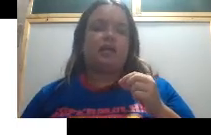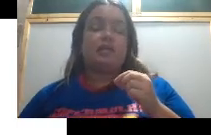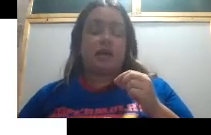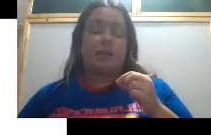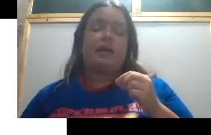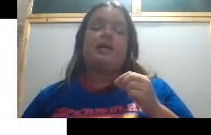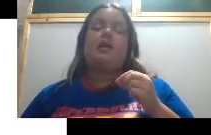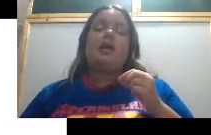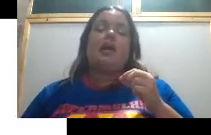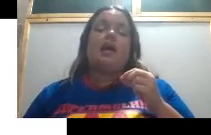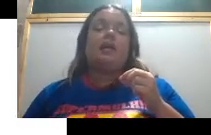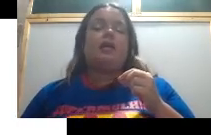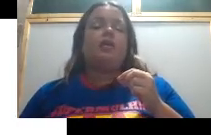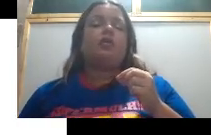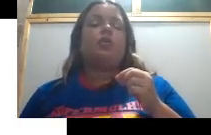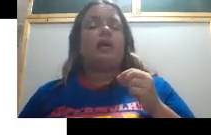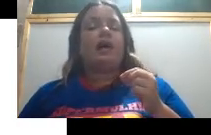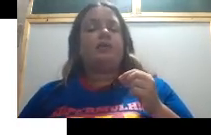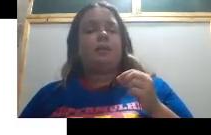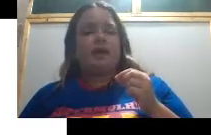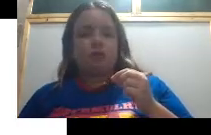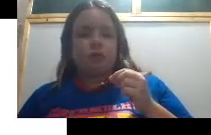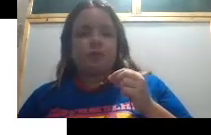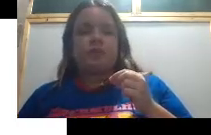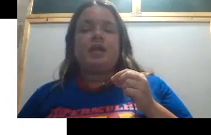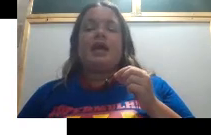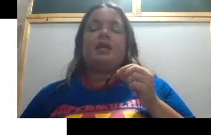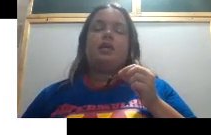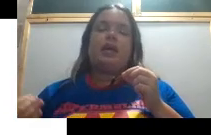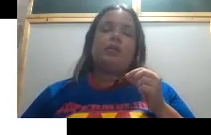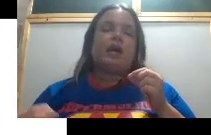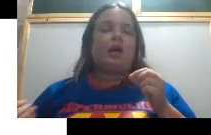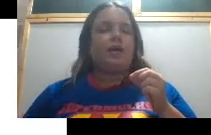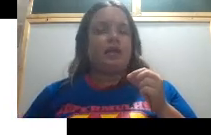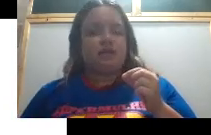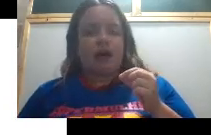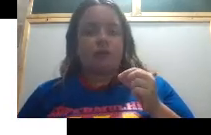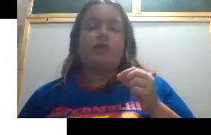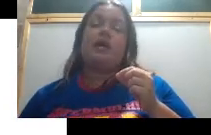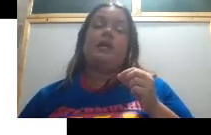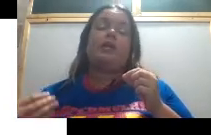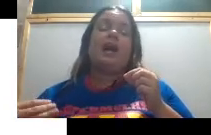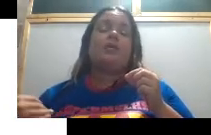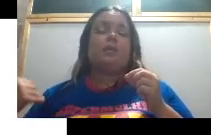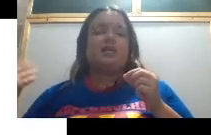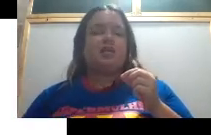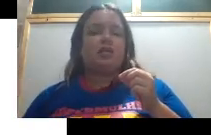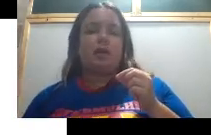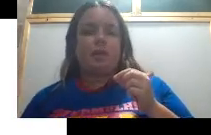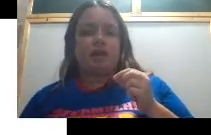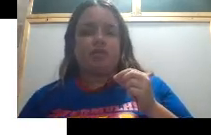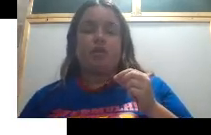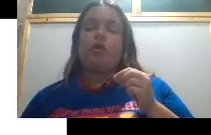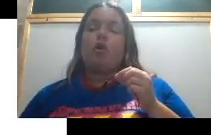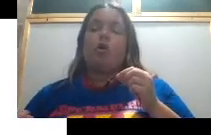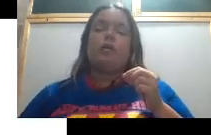nossa nessa época aí era o cargo de Imperador então era um cargo era dentário era um carro que